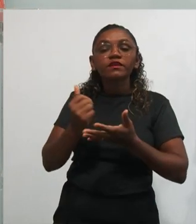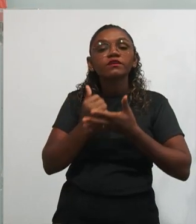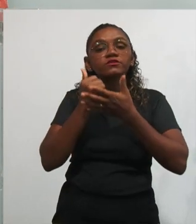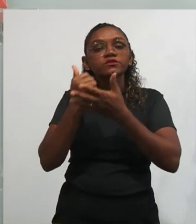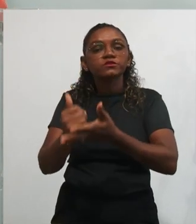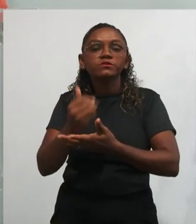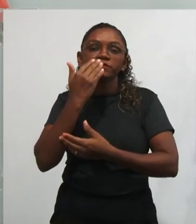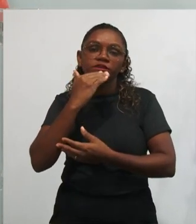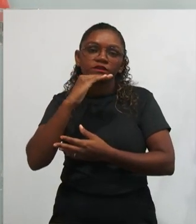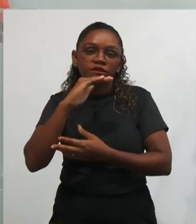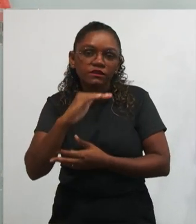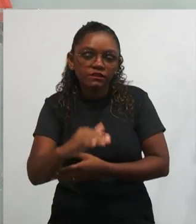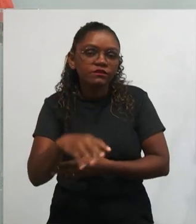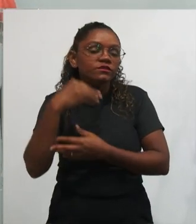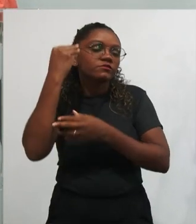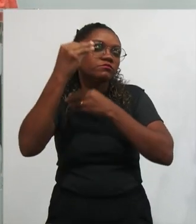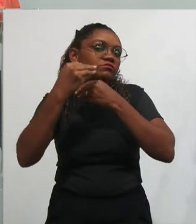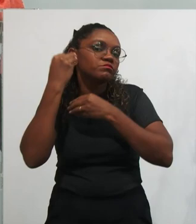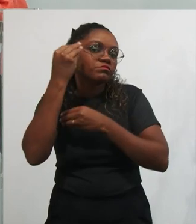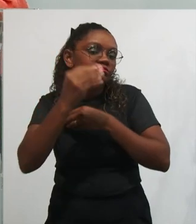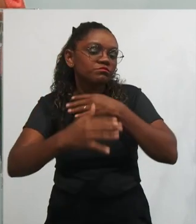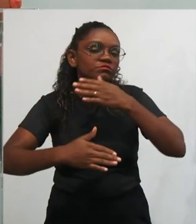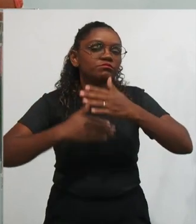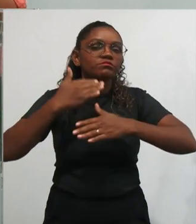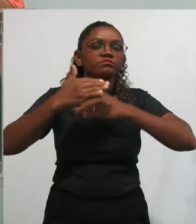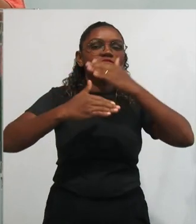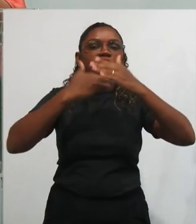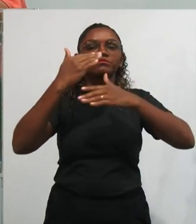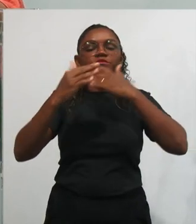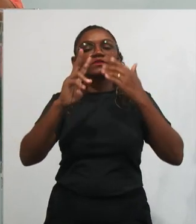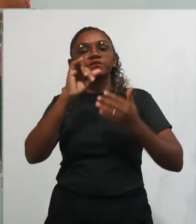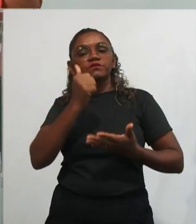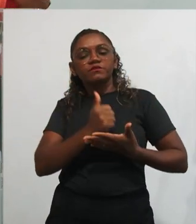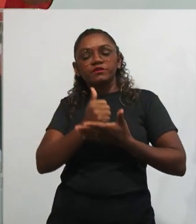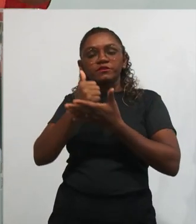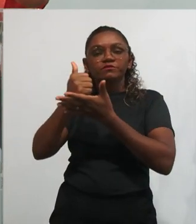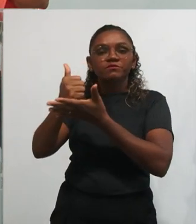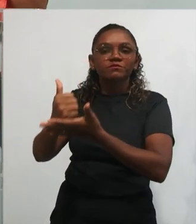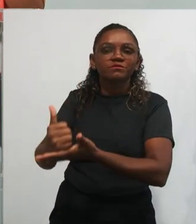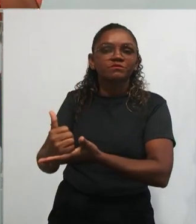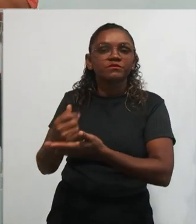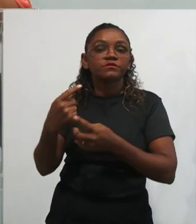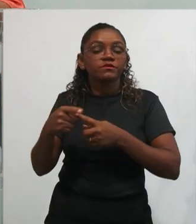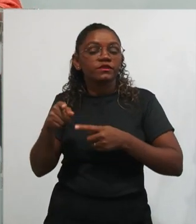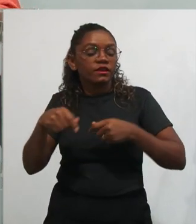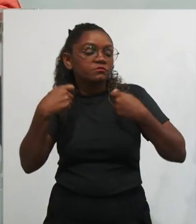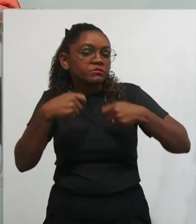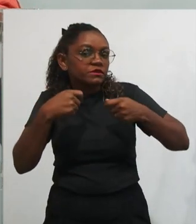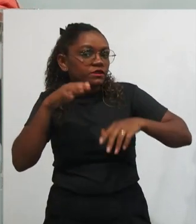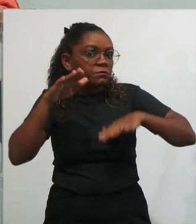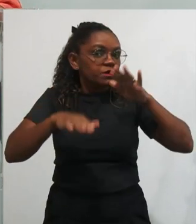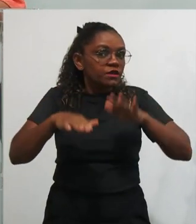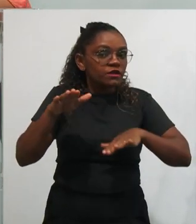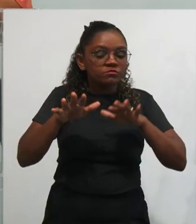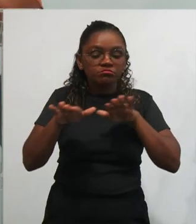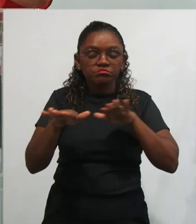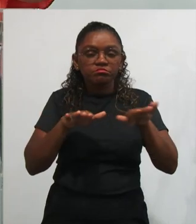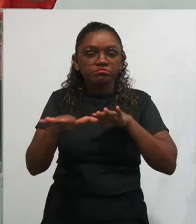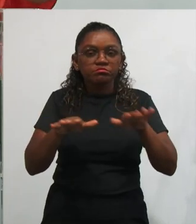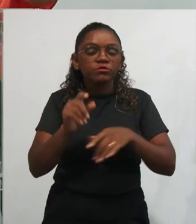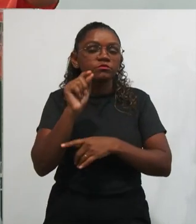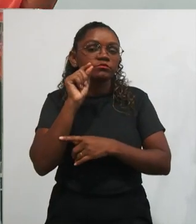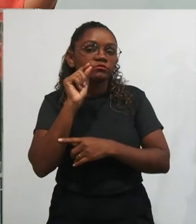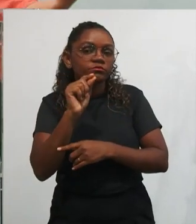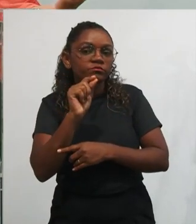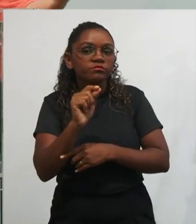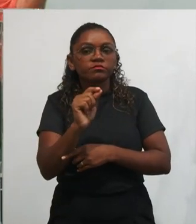experiências de psicomotricidade que vão auxiliá-la quando ela precisar desses movimentos na na